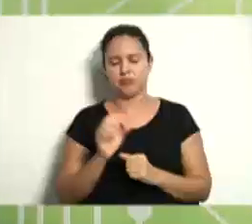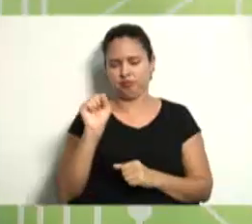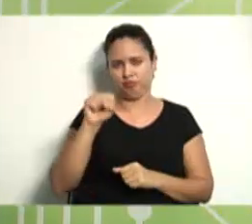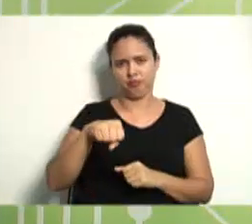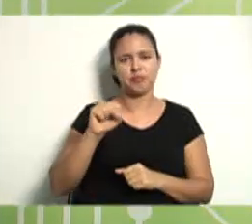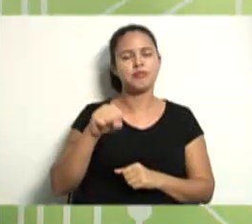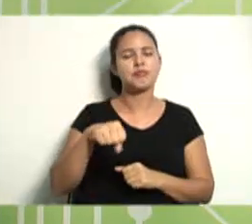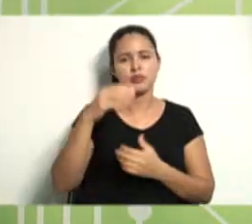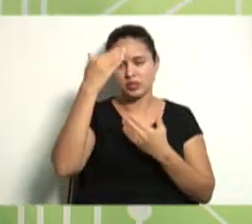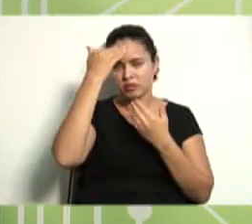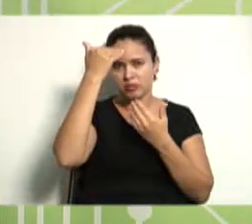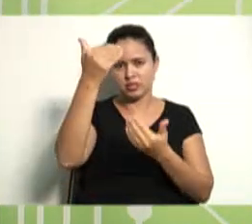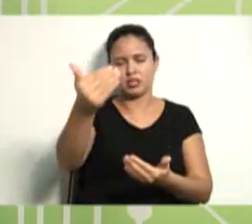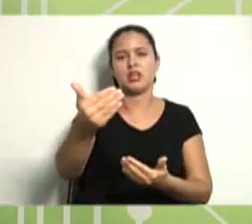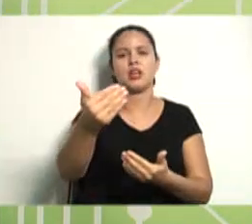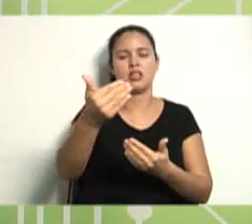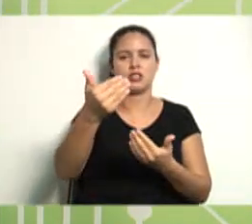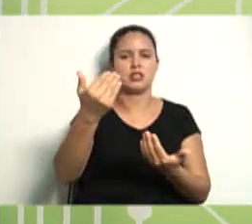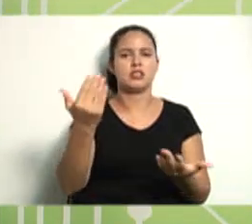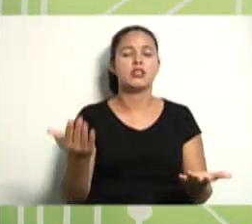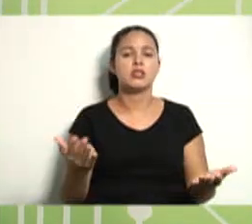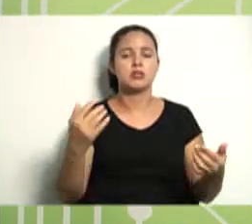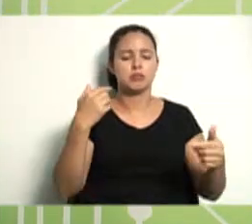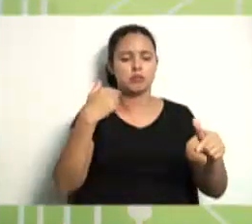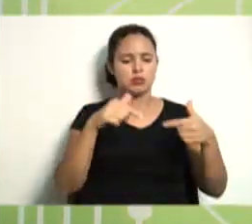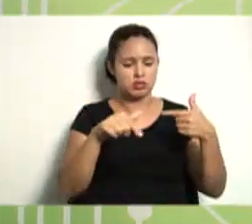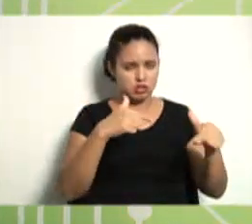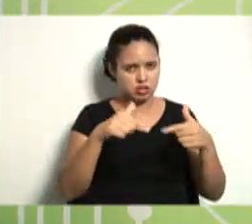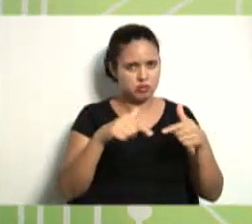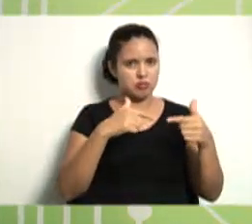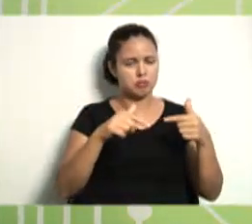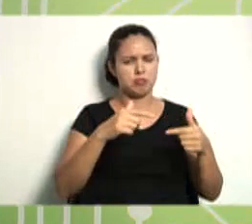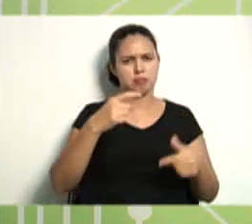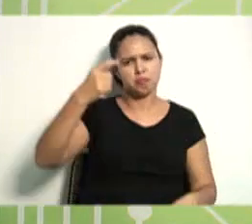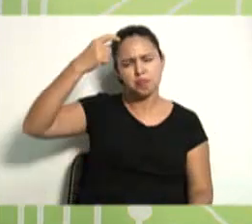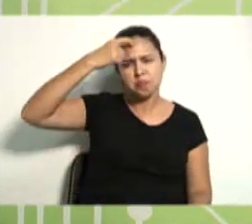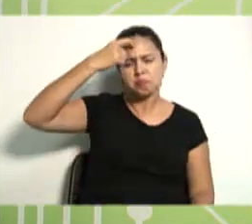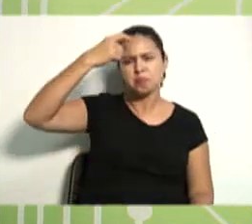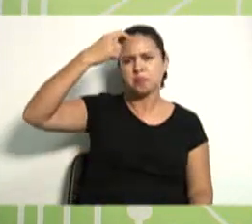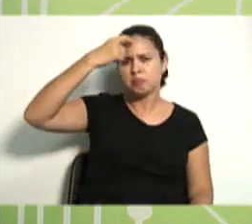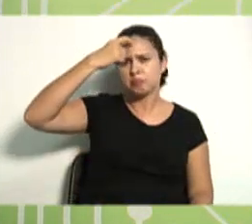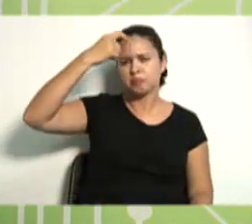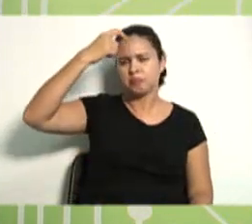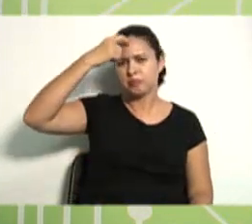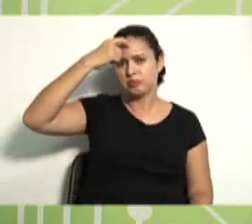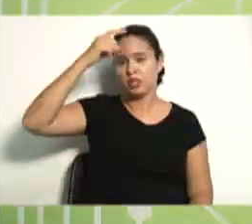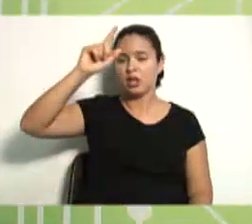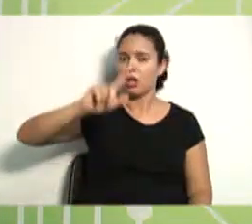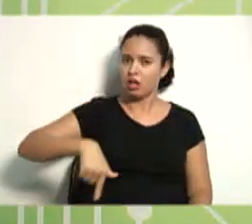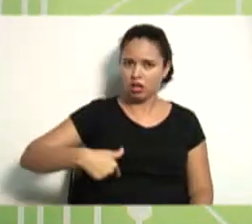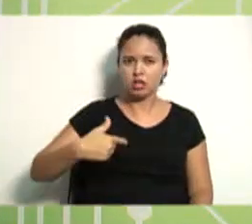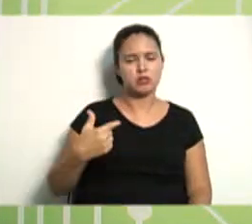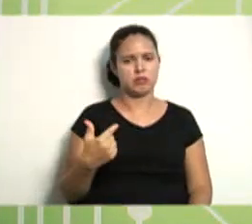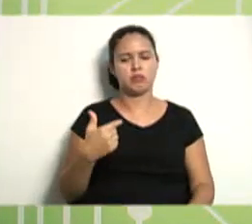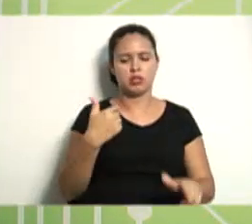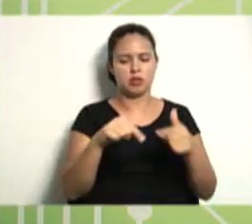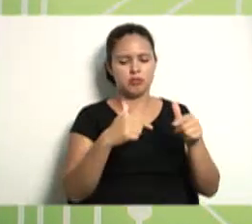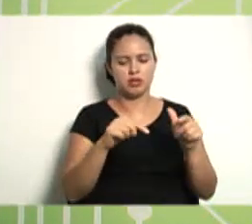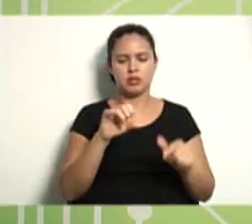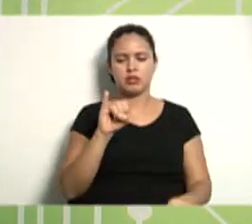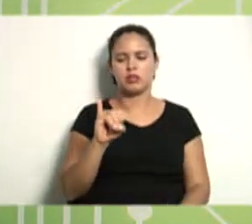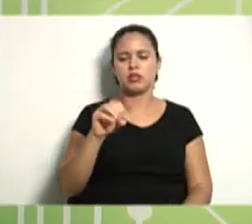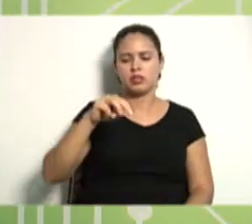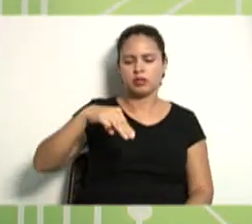Obrigada, professor. É exatamente isso. O trabalho intelectual, ele é uma forma de trabalho imaterial. O